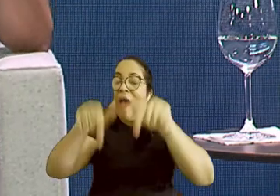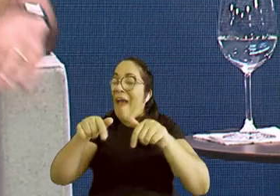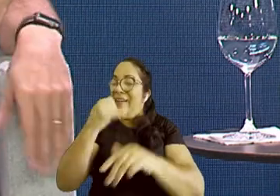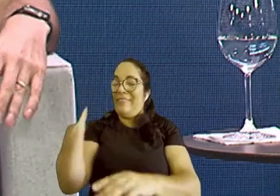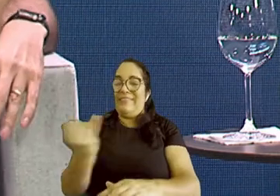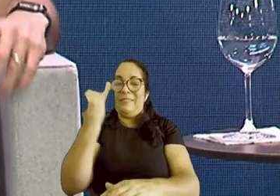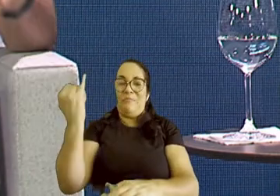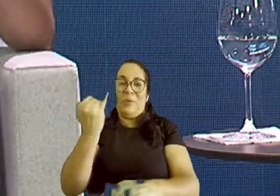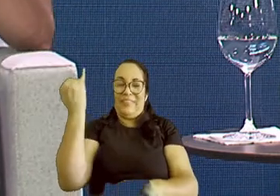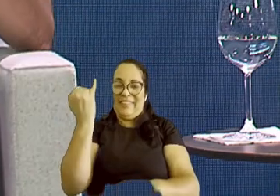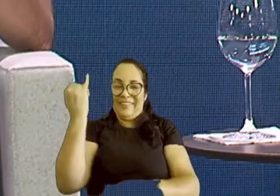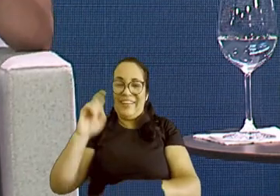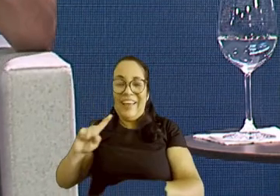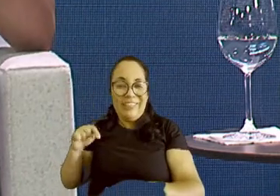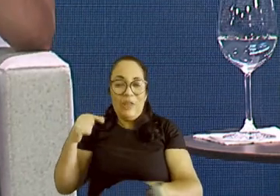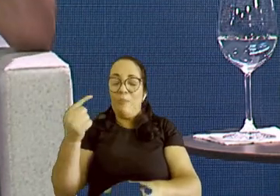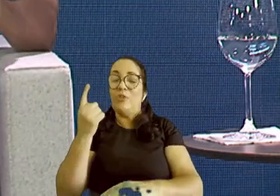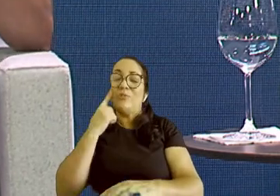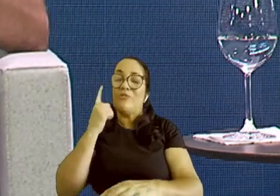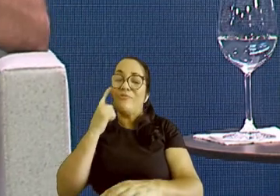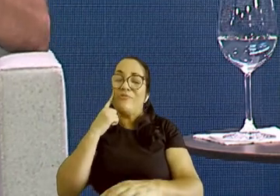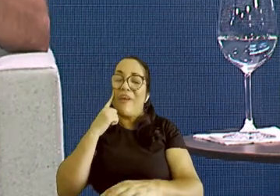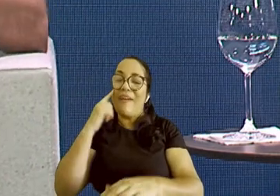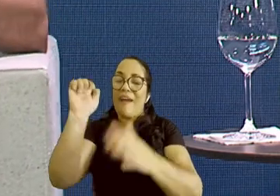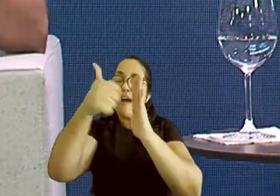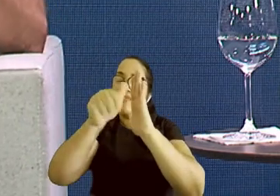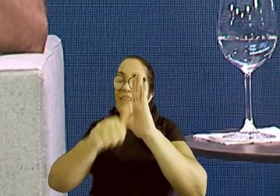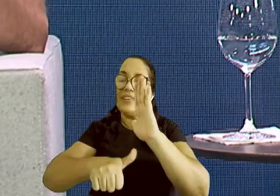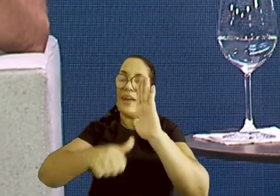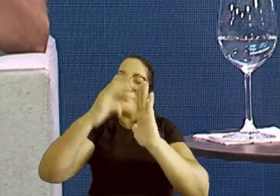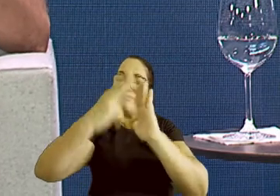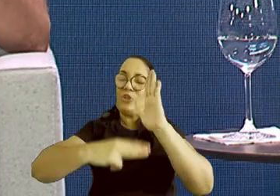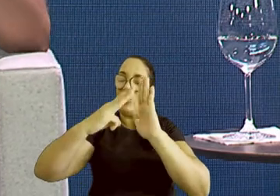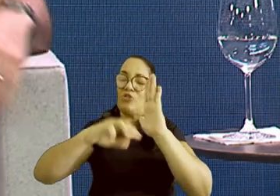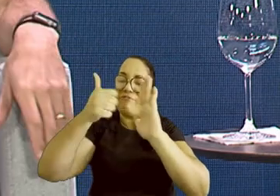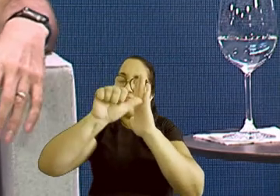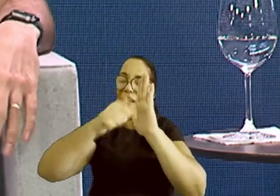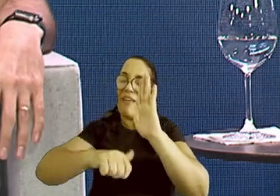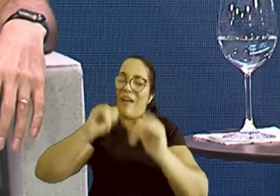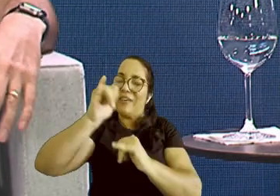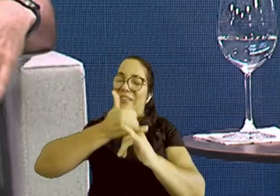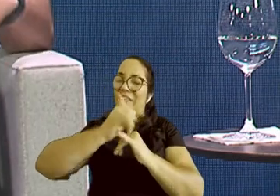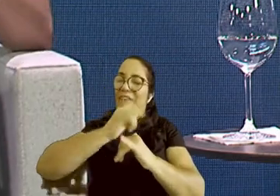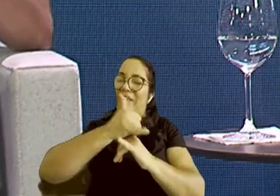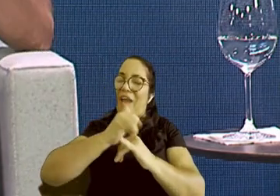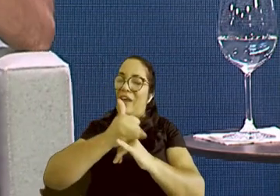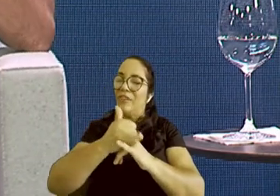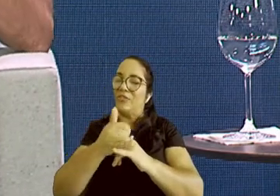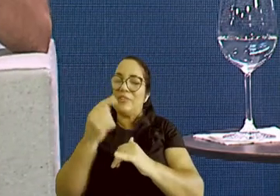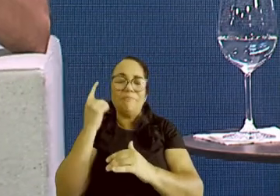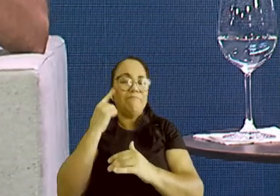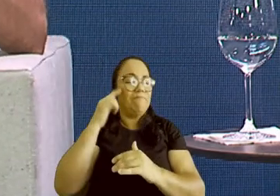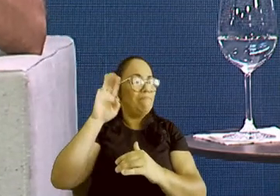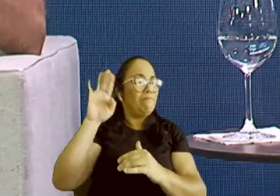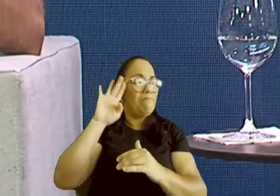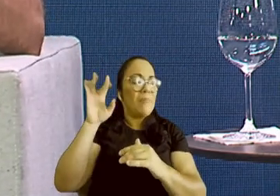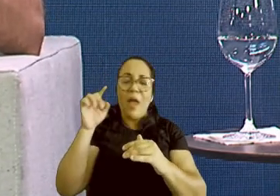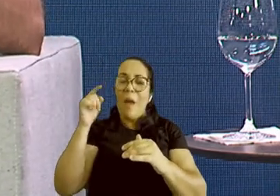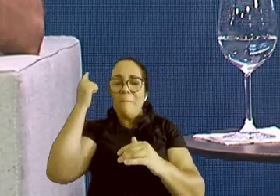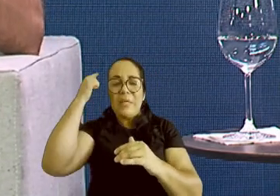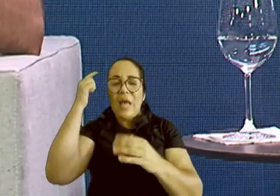e eu acho que isso é agora nessa nessa nova fase talvez a gente tem que se preparar um pouco mais para isso assim sabe tem uma cabeça mesmo de